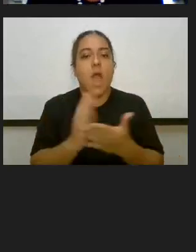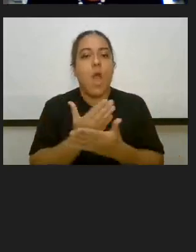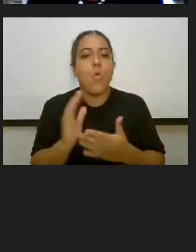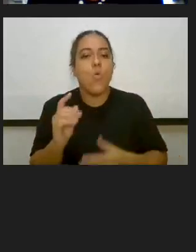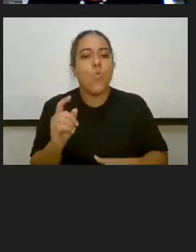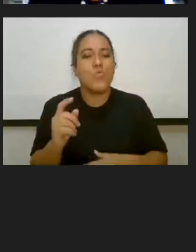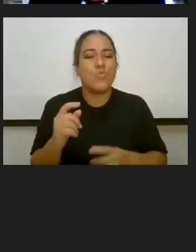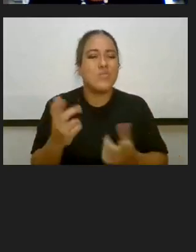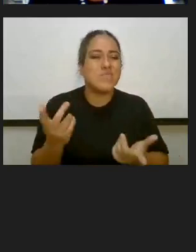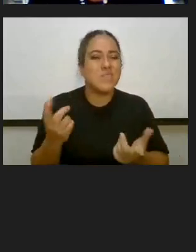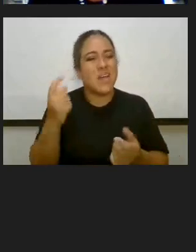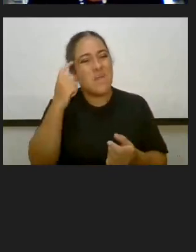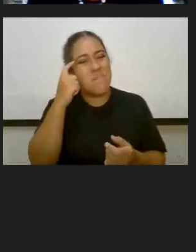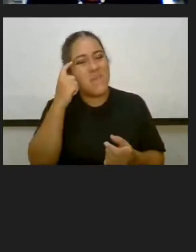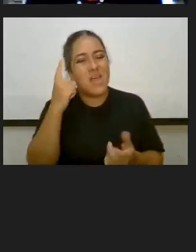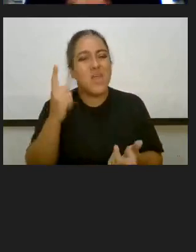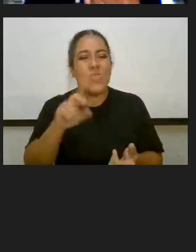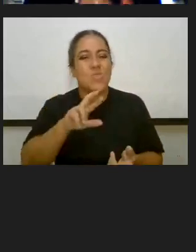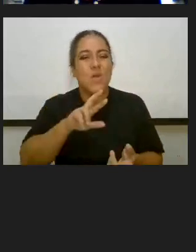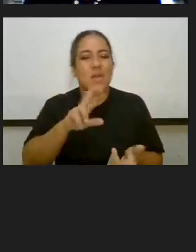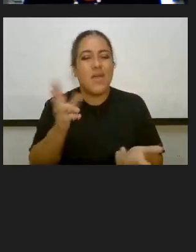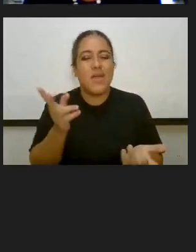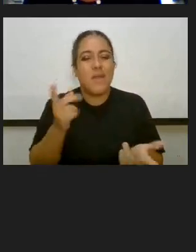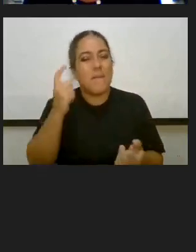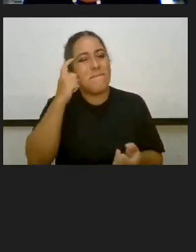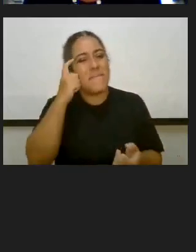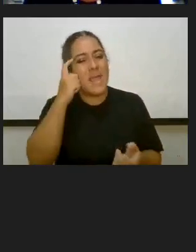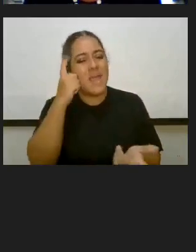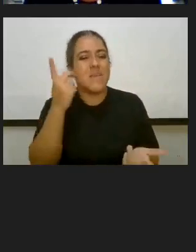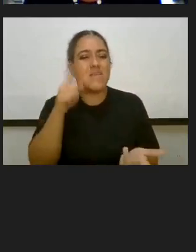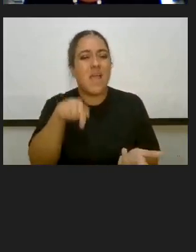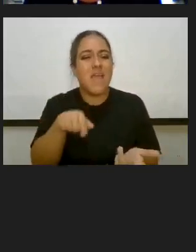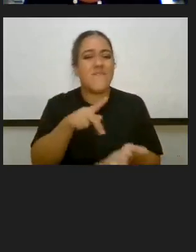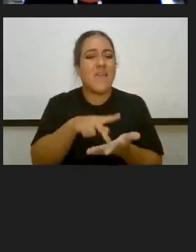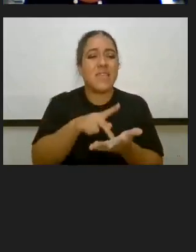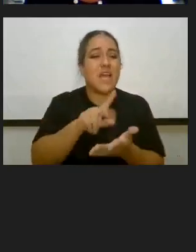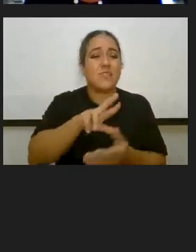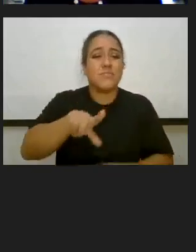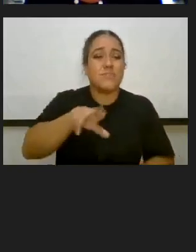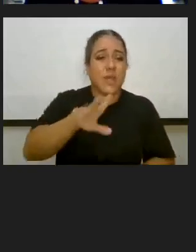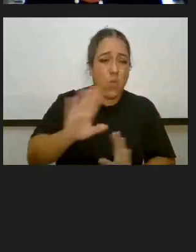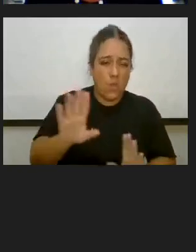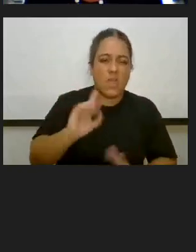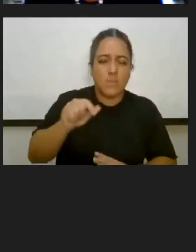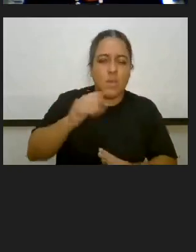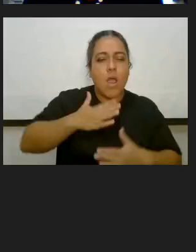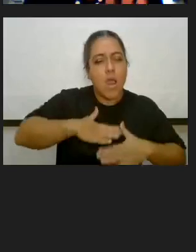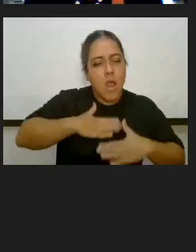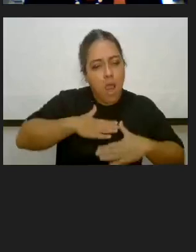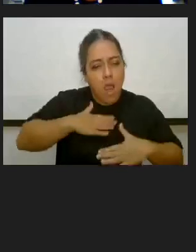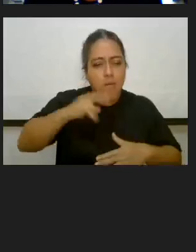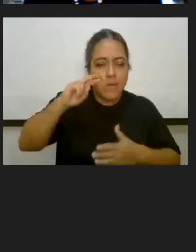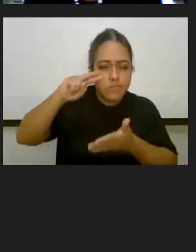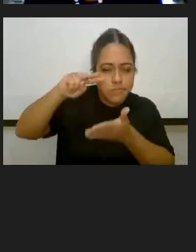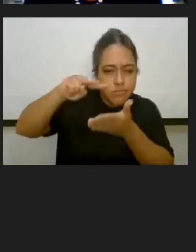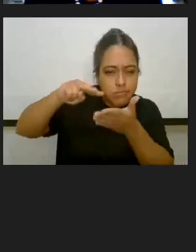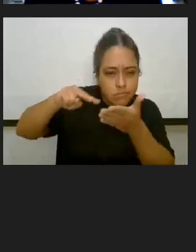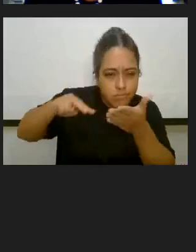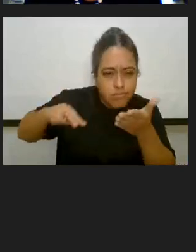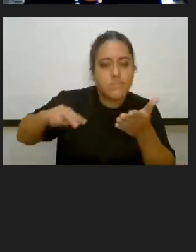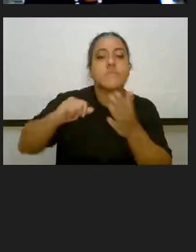mitos e verdades sobre o suicídio, que depois vocês podem ver com mais calma. A gente chega aqui